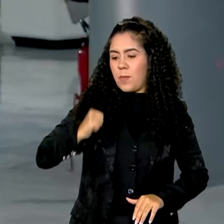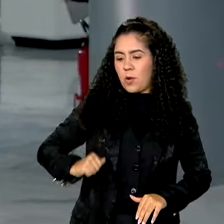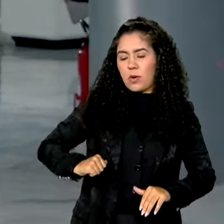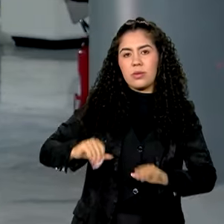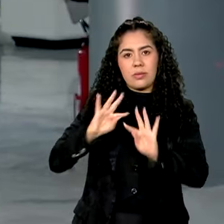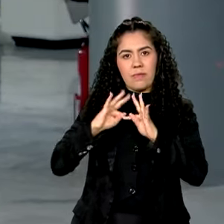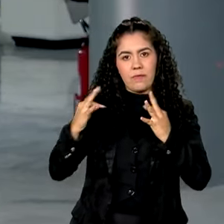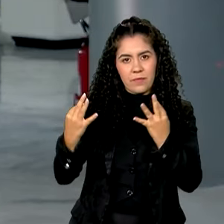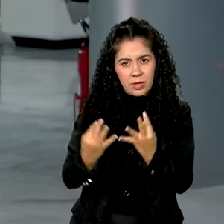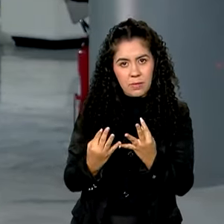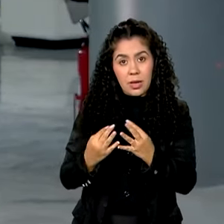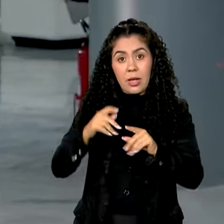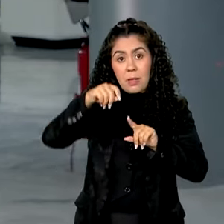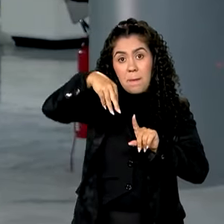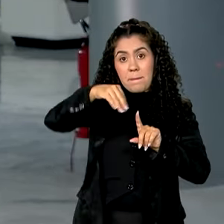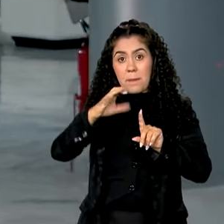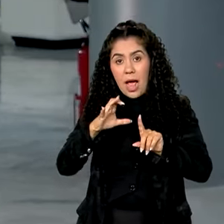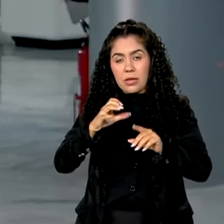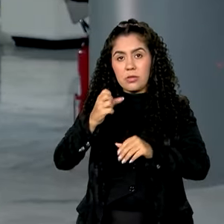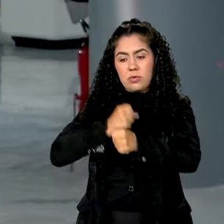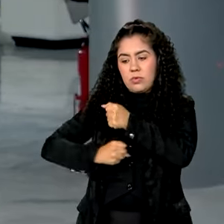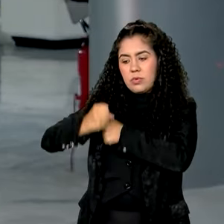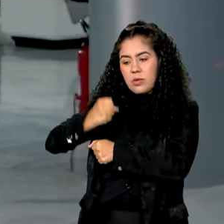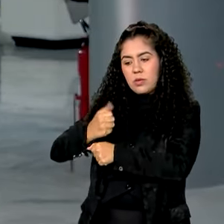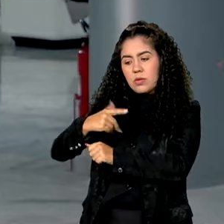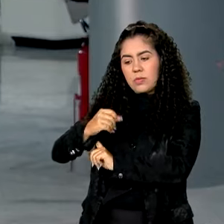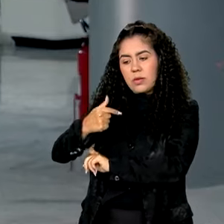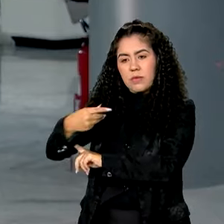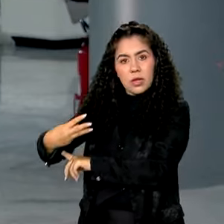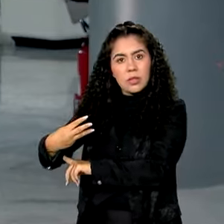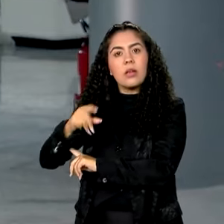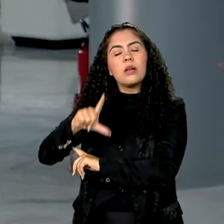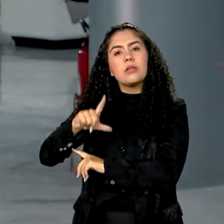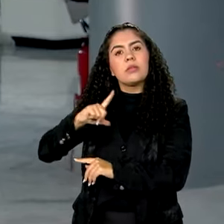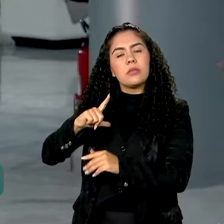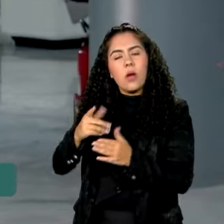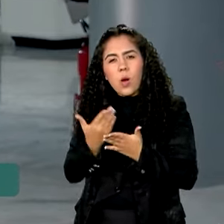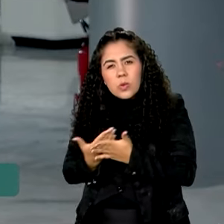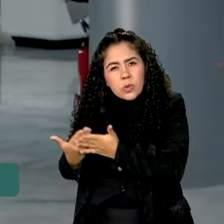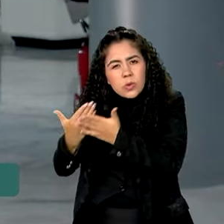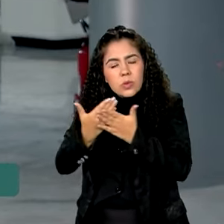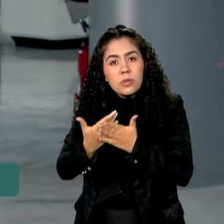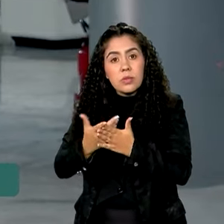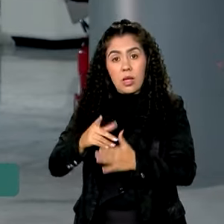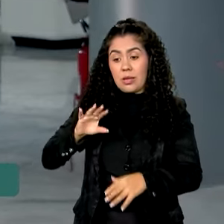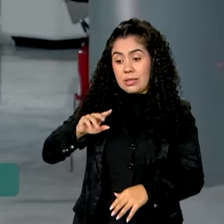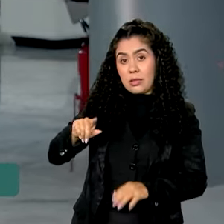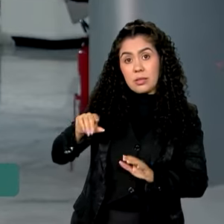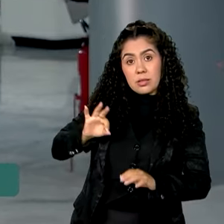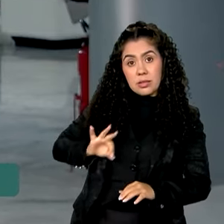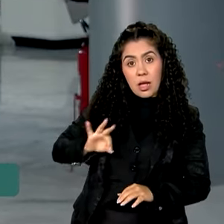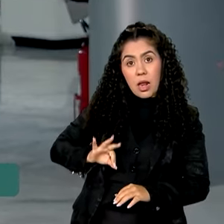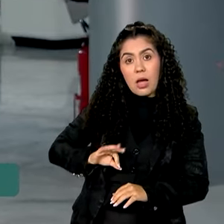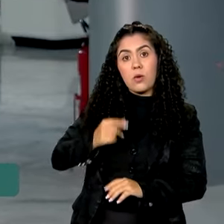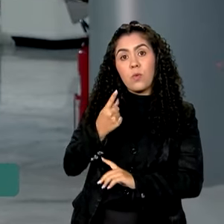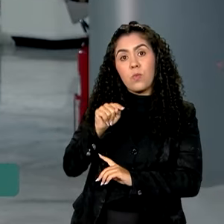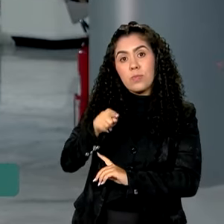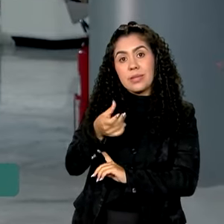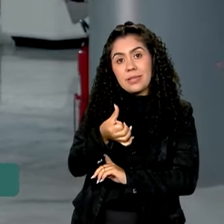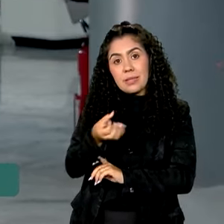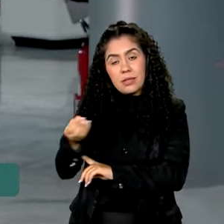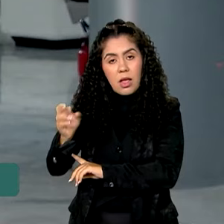março de 2023. Segundo o estudo, ao manter o valor mínimo de 600 reais, com a inclusão de novos